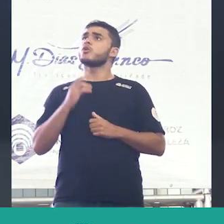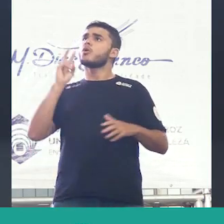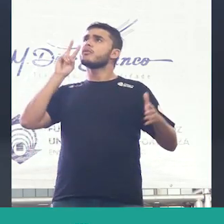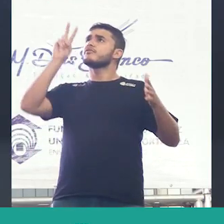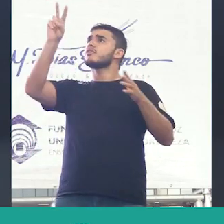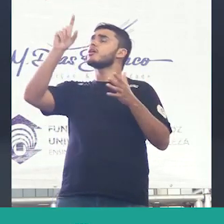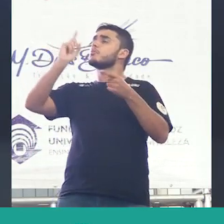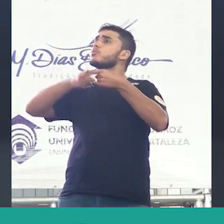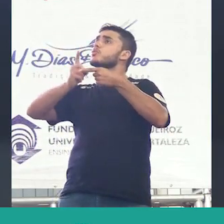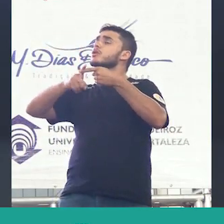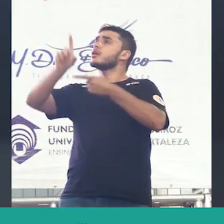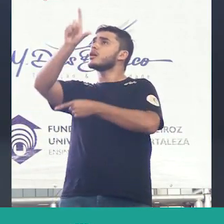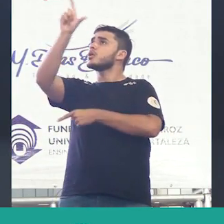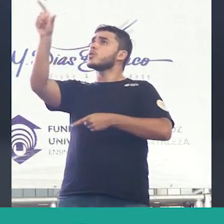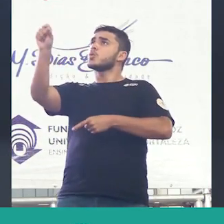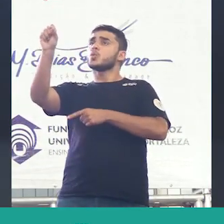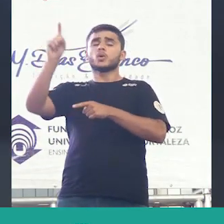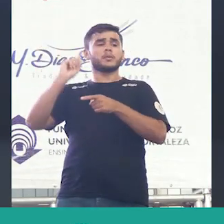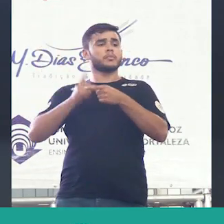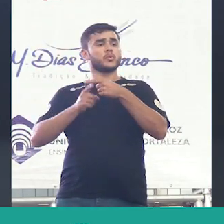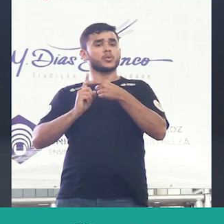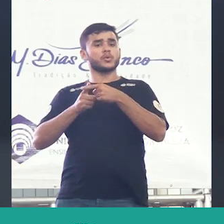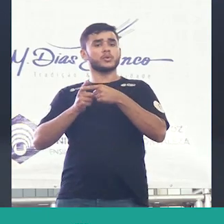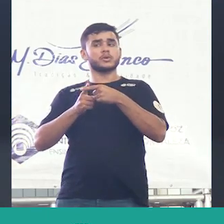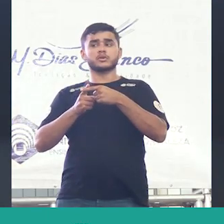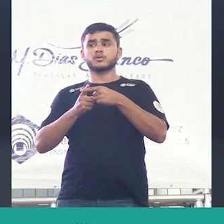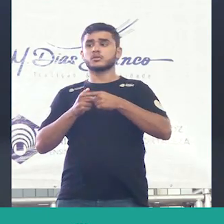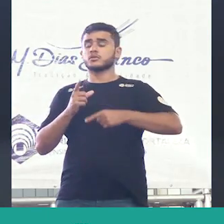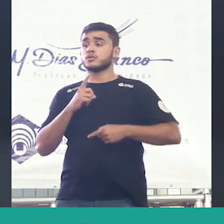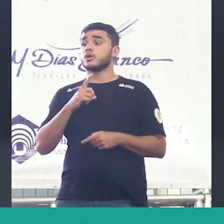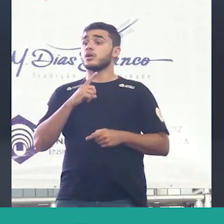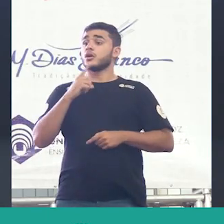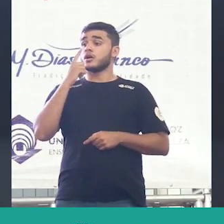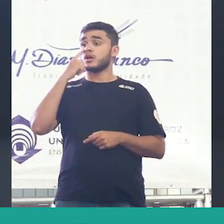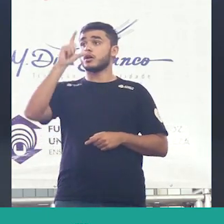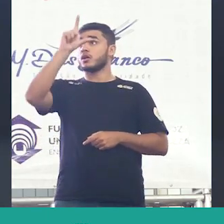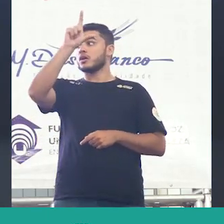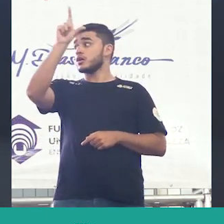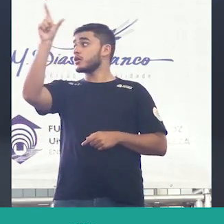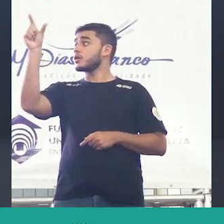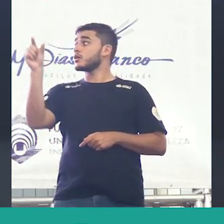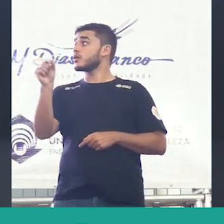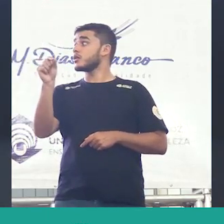você consegue ver a lua? Porque a luz sai do,